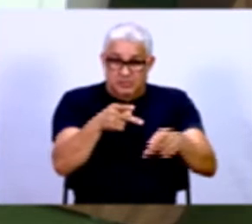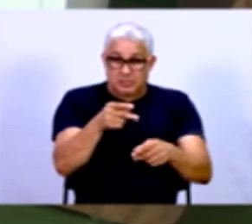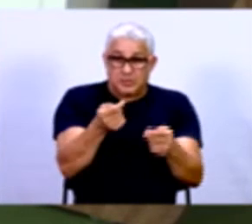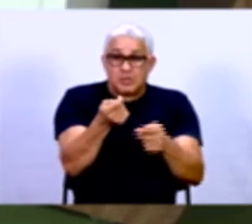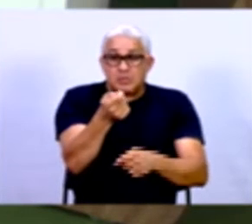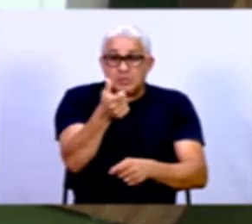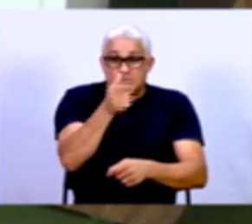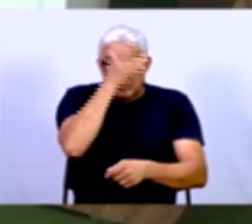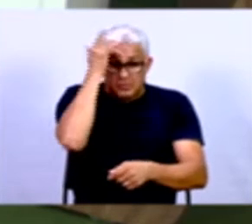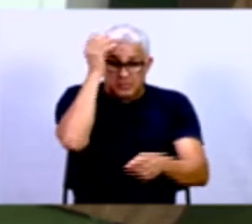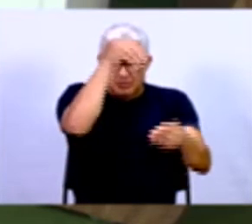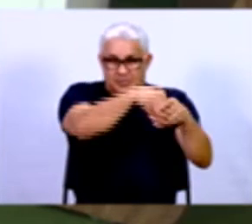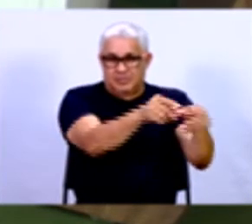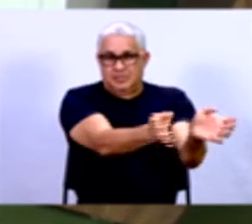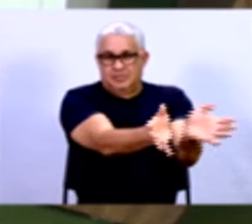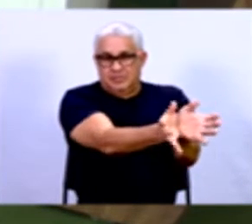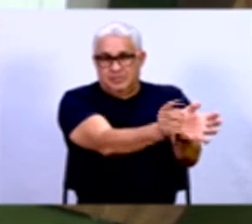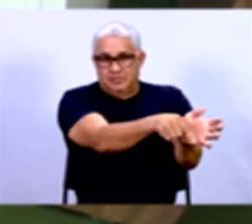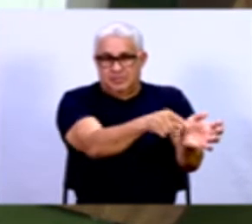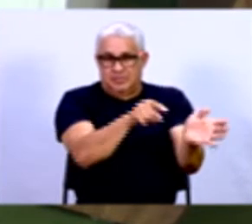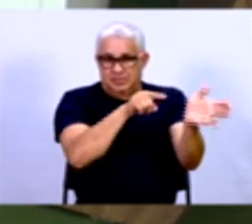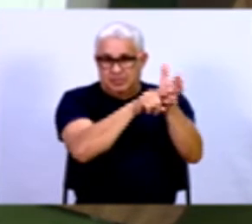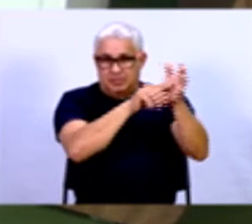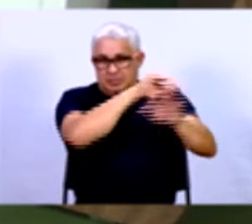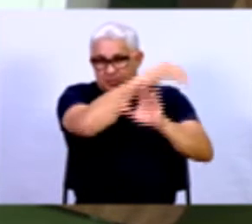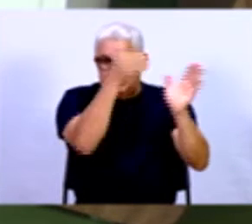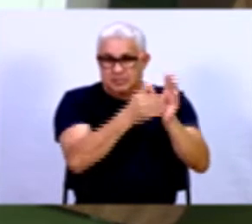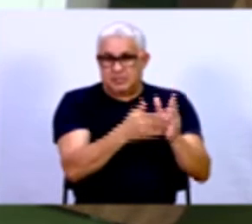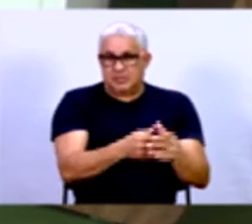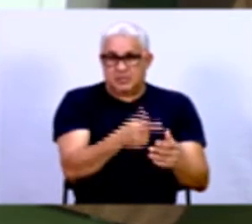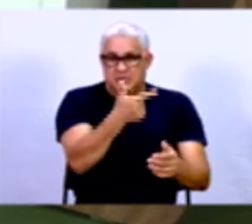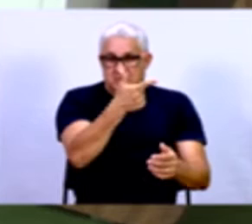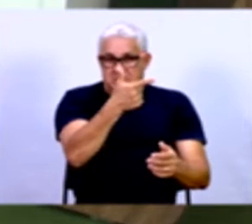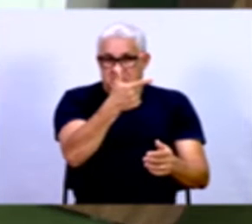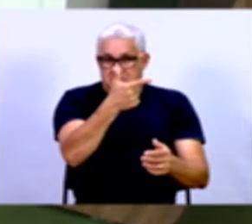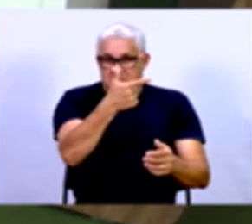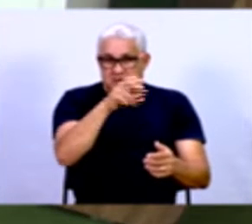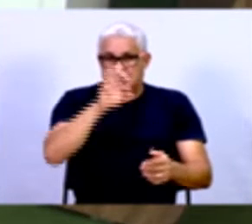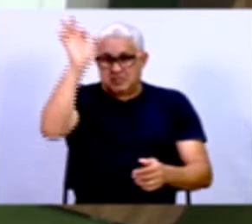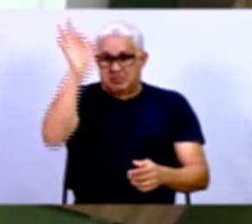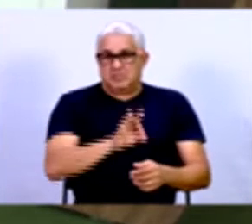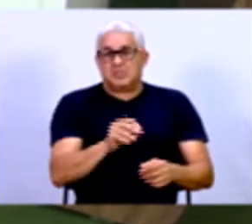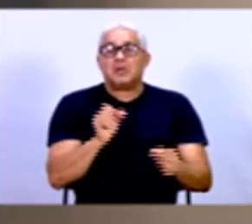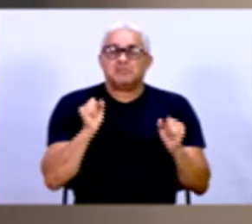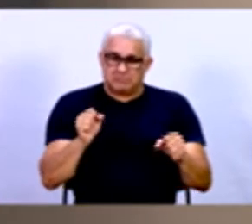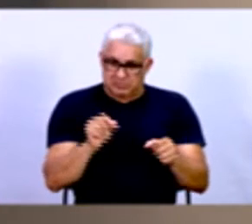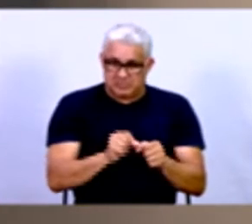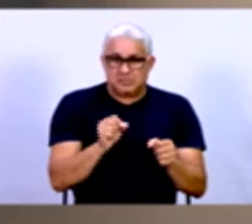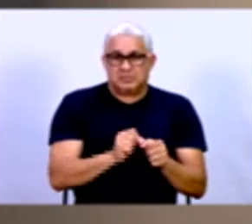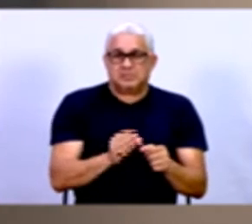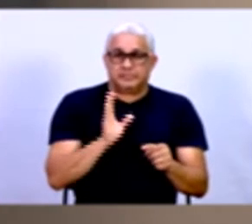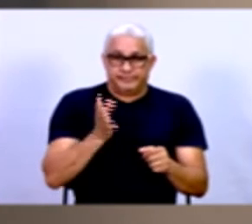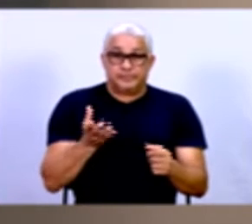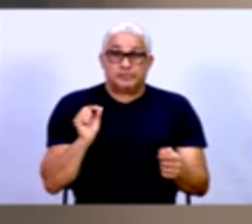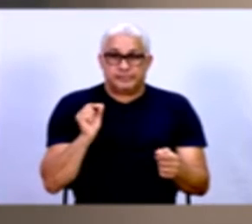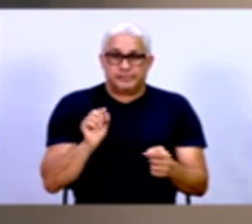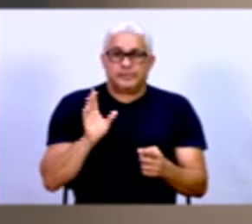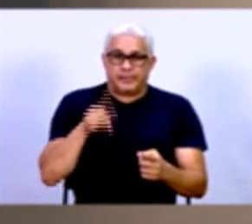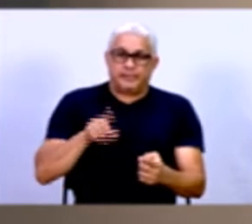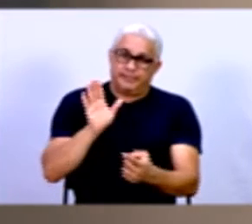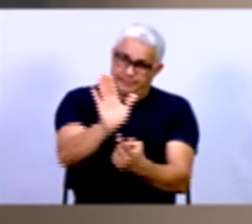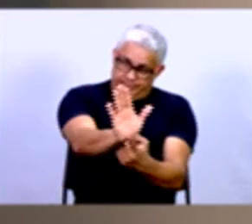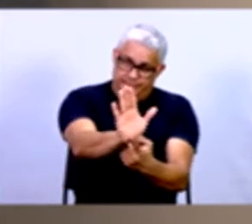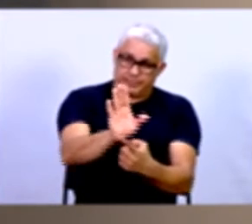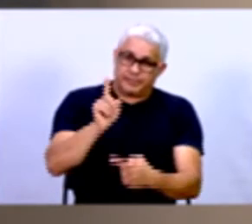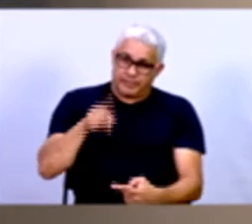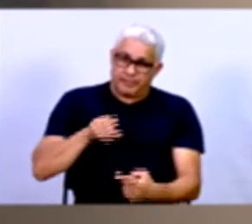vamos colocar o questionário com todos. Mas poderia ser definido, vamos fazer com 25%, vamos pegar. Então, isso já se tornou uma amostra, né?